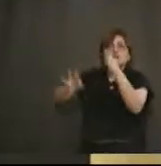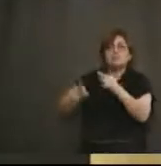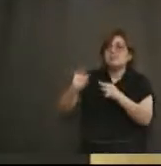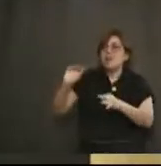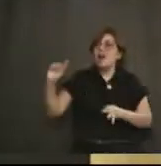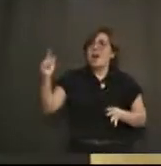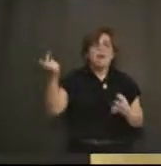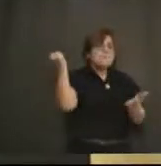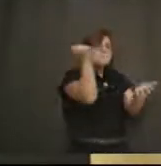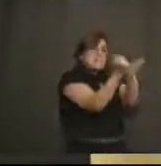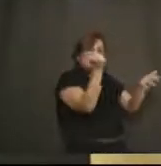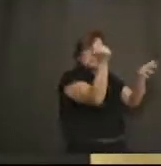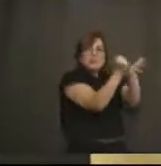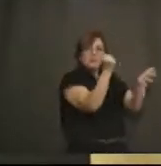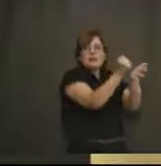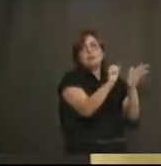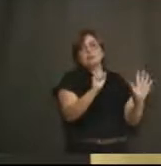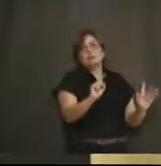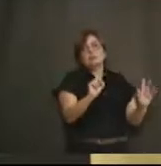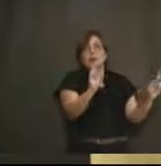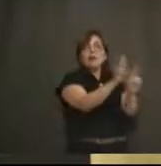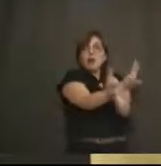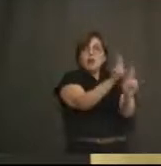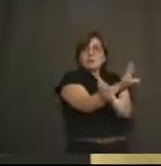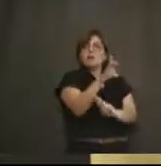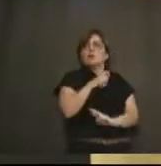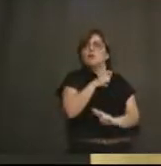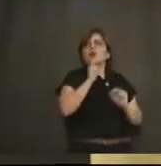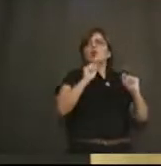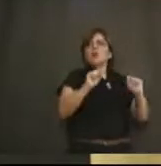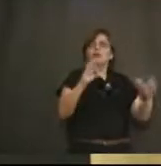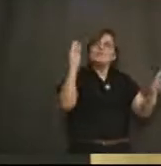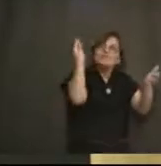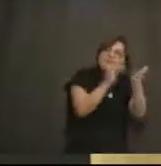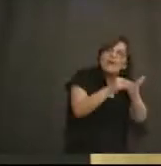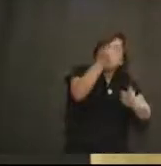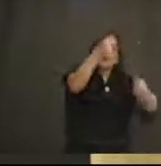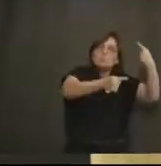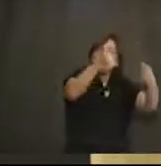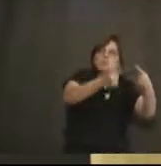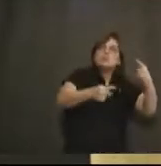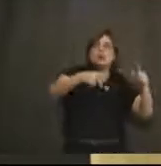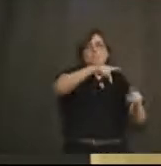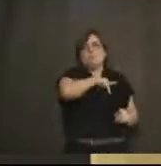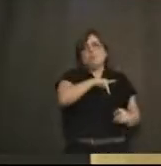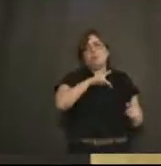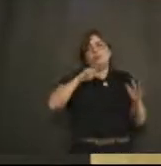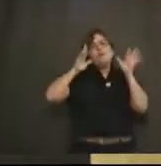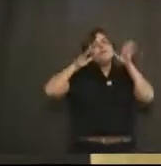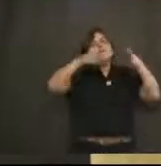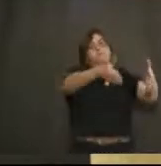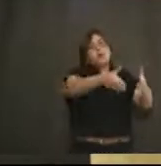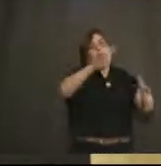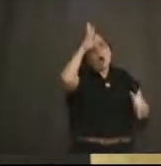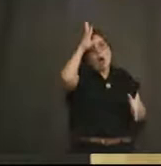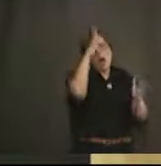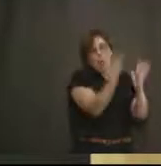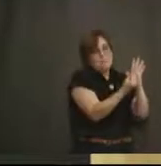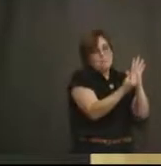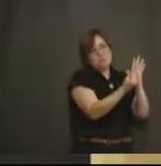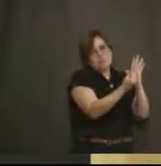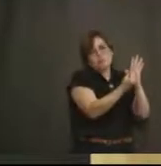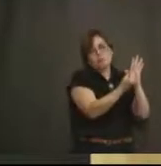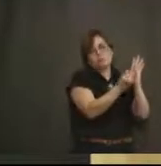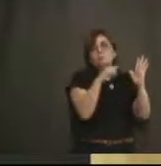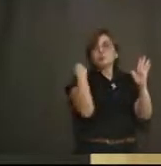isso tem relação com essa falta de políticas públicas para a Amazônia. Nós aqui na Universidade Federal do Pará trabalhamos numa